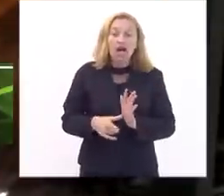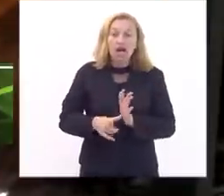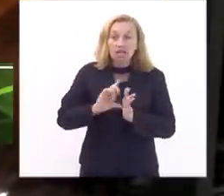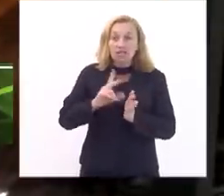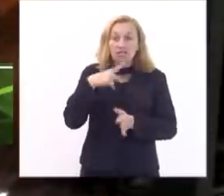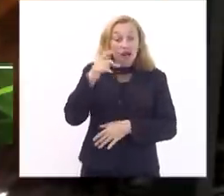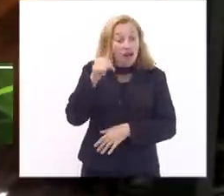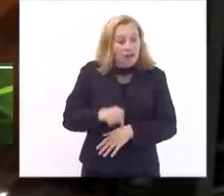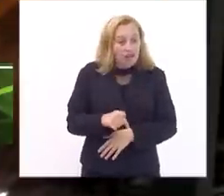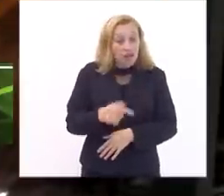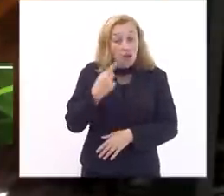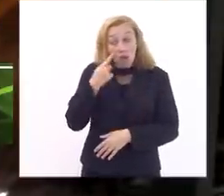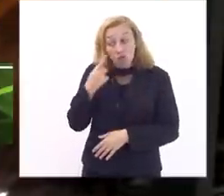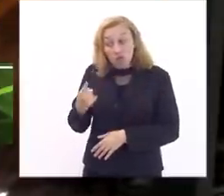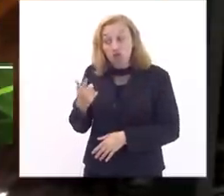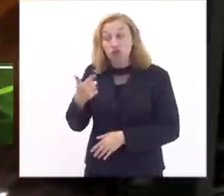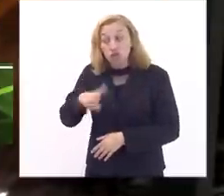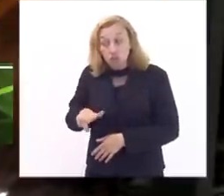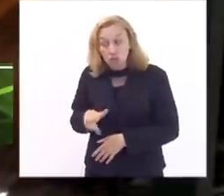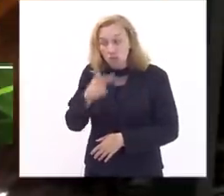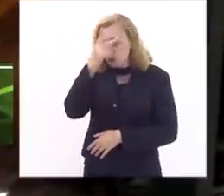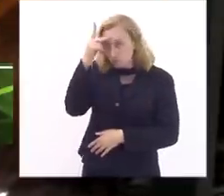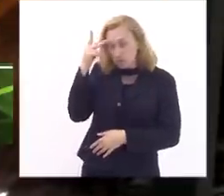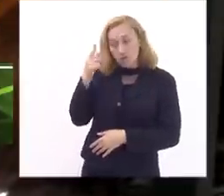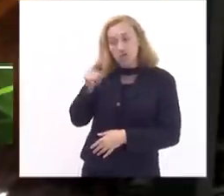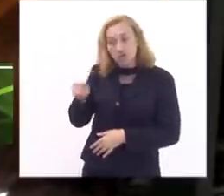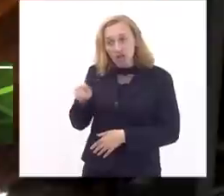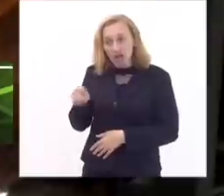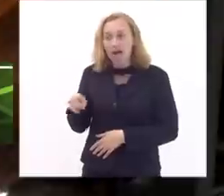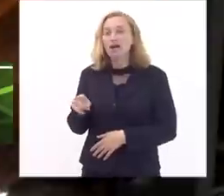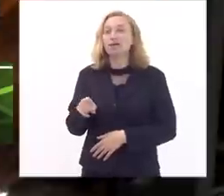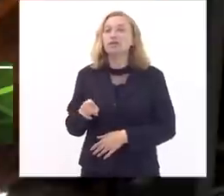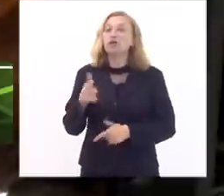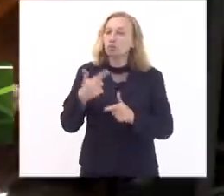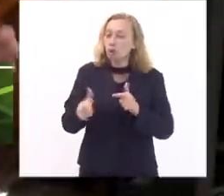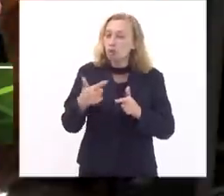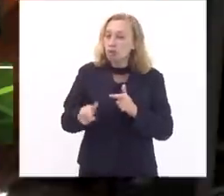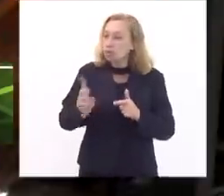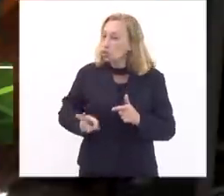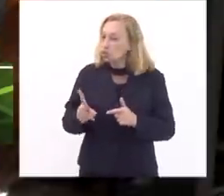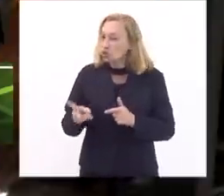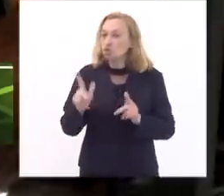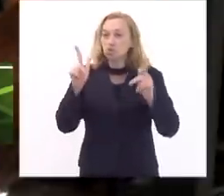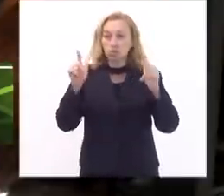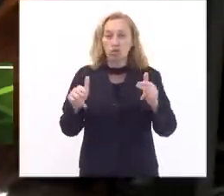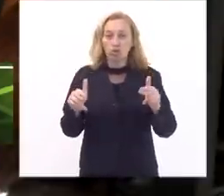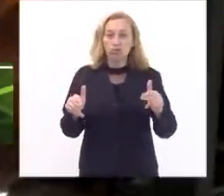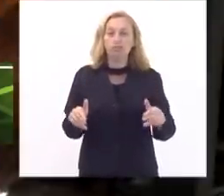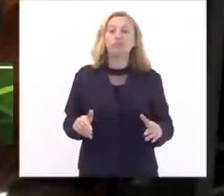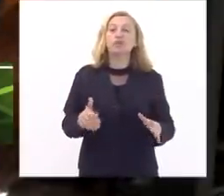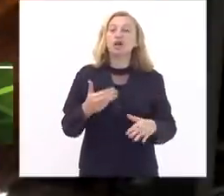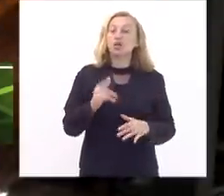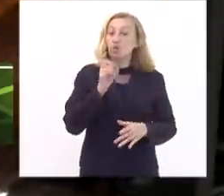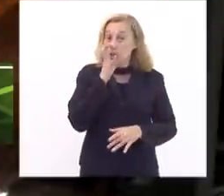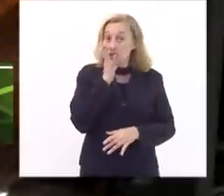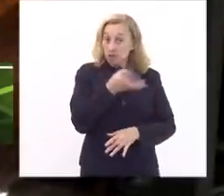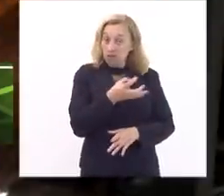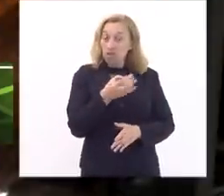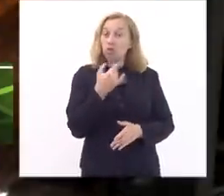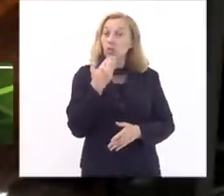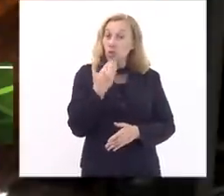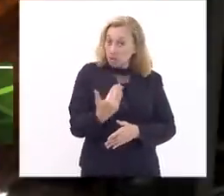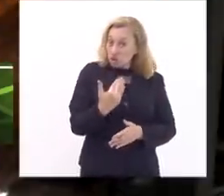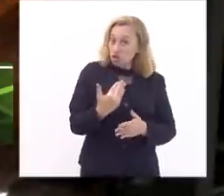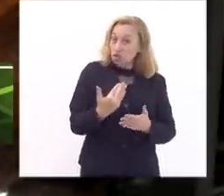me certifiquei com as pessoas de lá, com moradores e lideranças, o problema segue o mesmo. Então, antes de mais nada, uma denúncia e um apelo